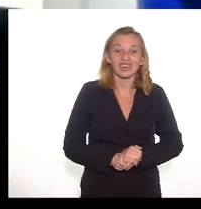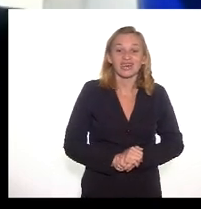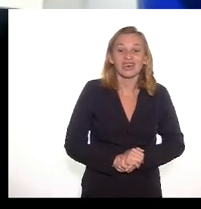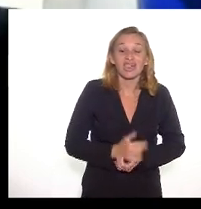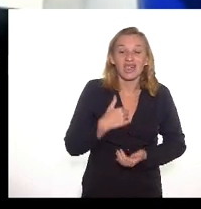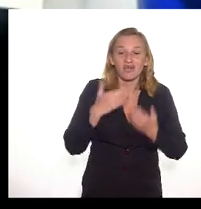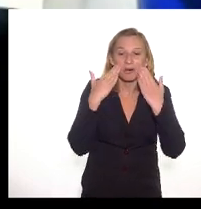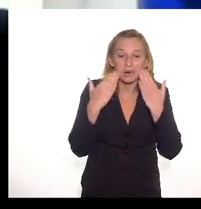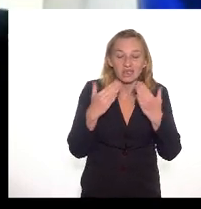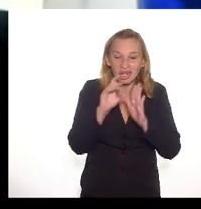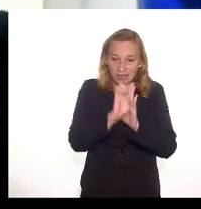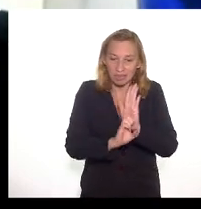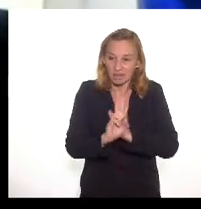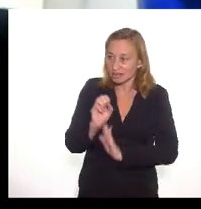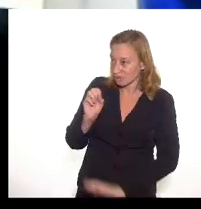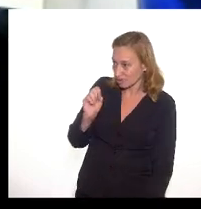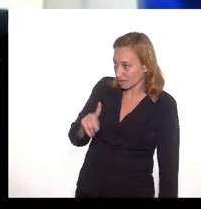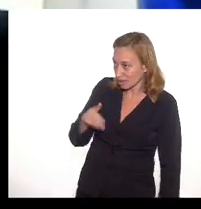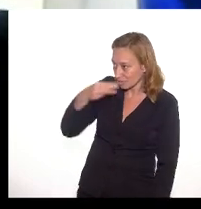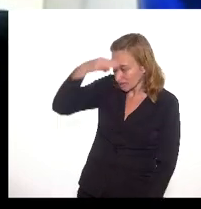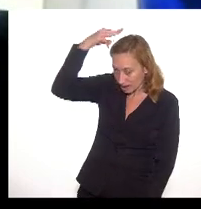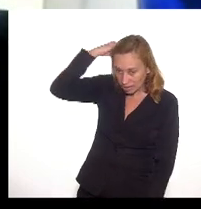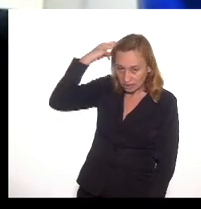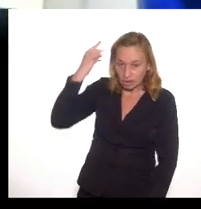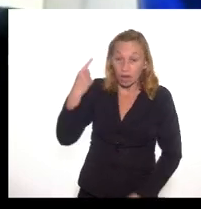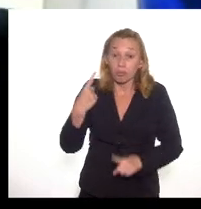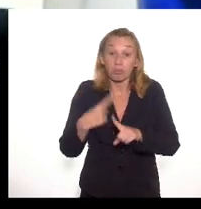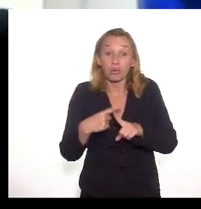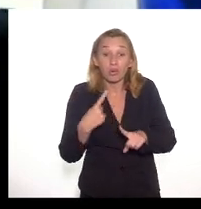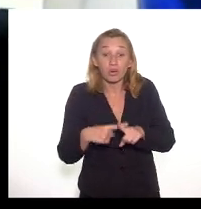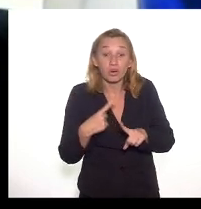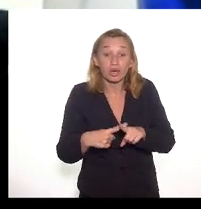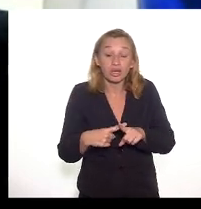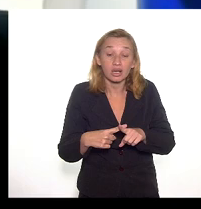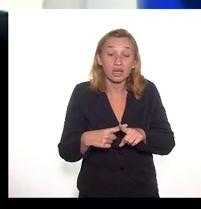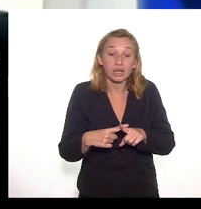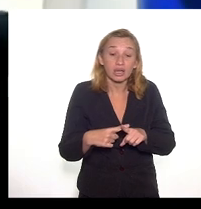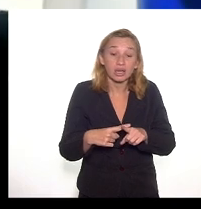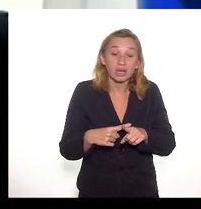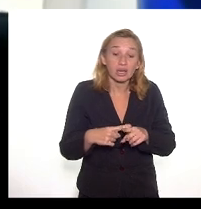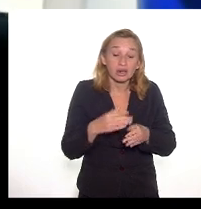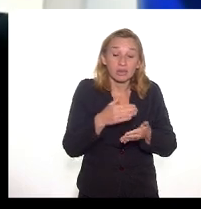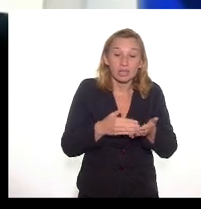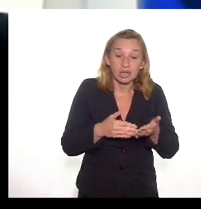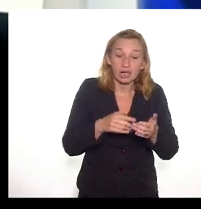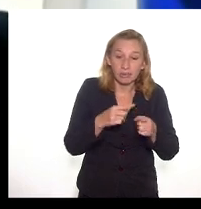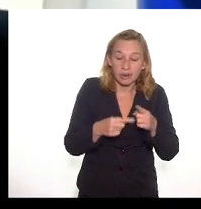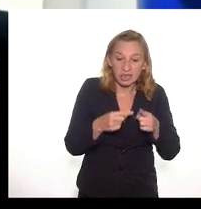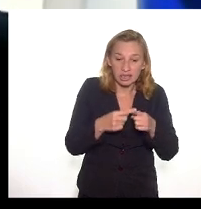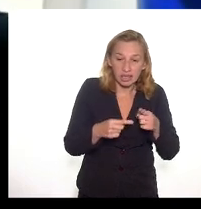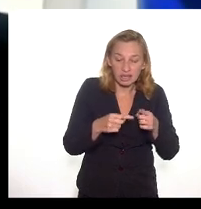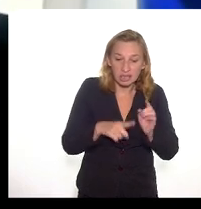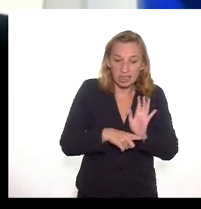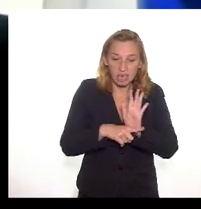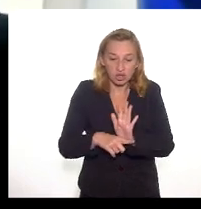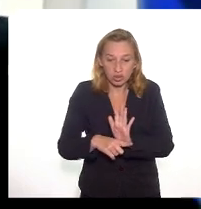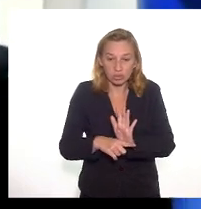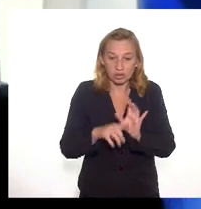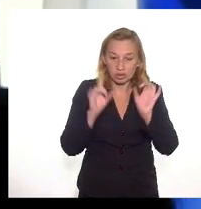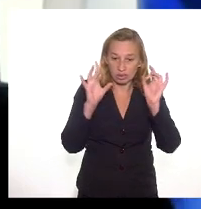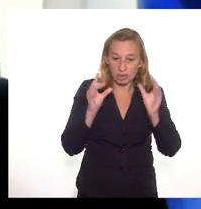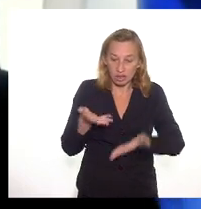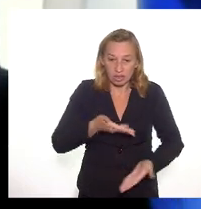vou apresentar emendas, tá, Márcio? Porque parte dessa recuperação das participações